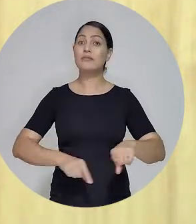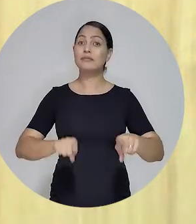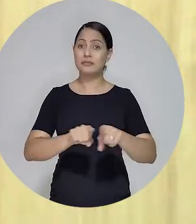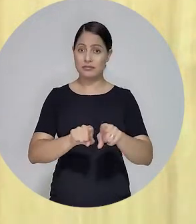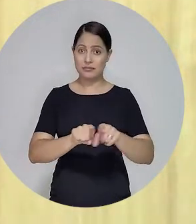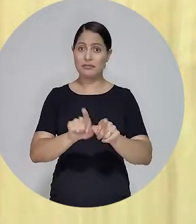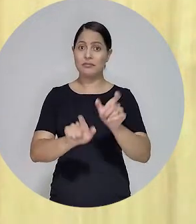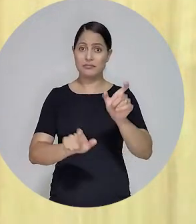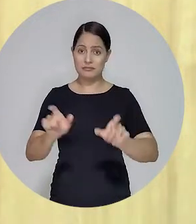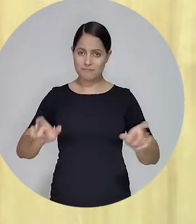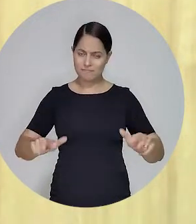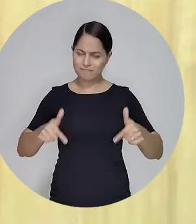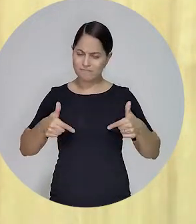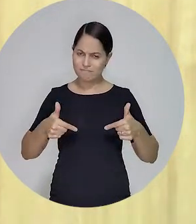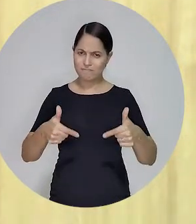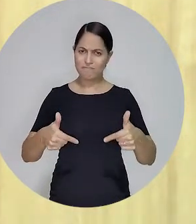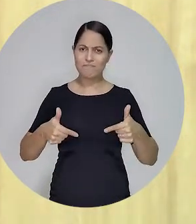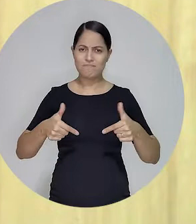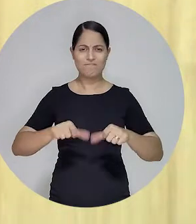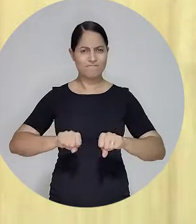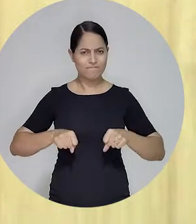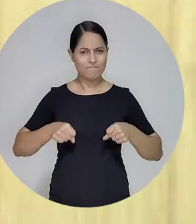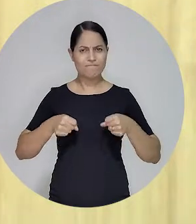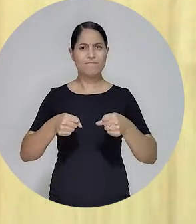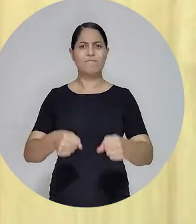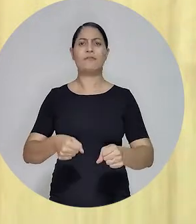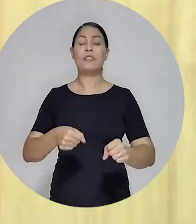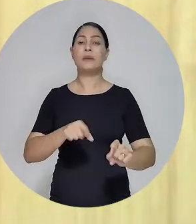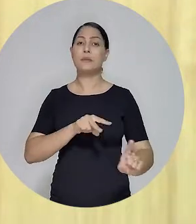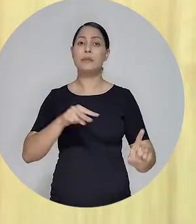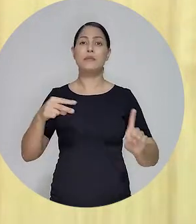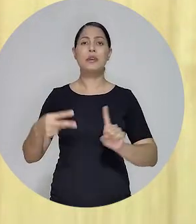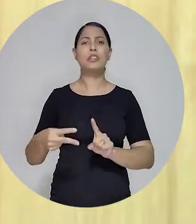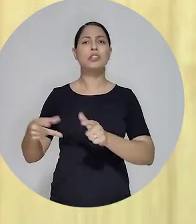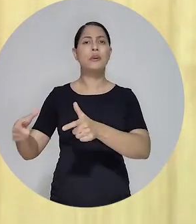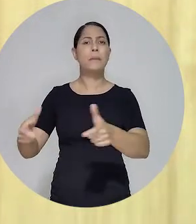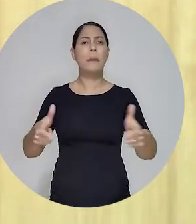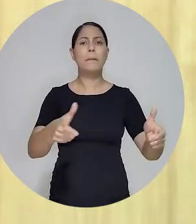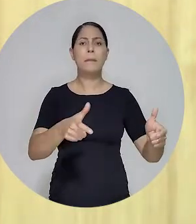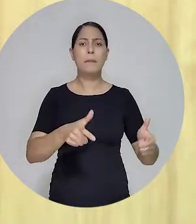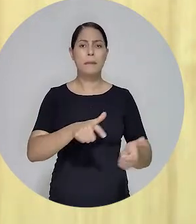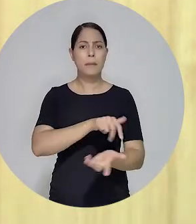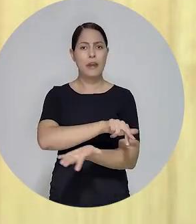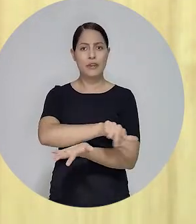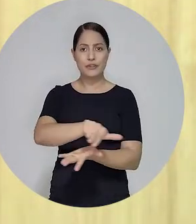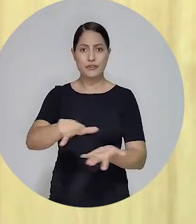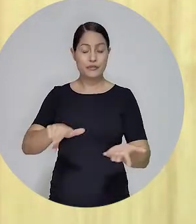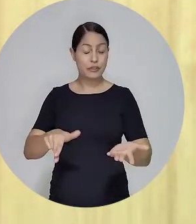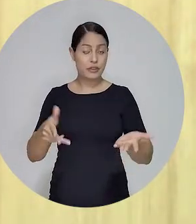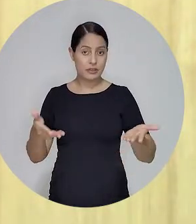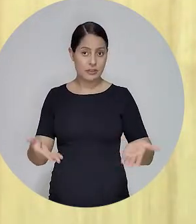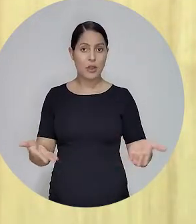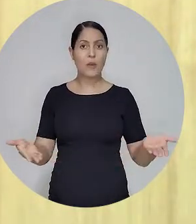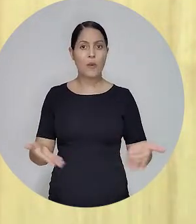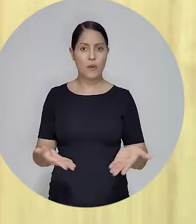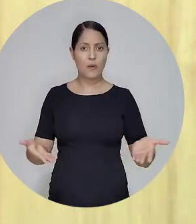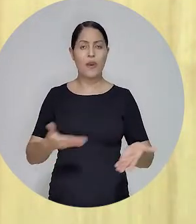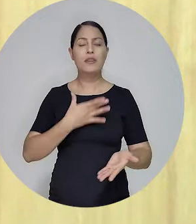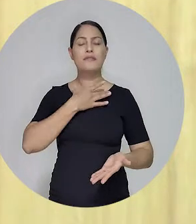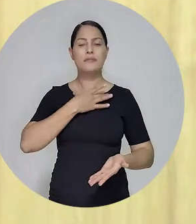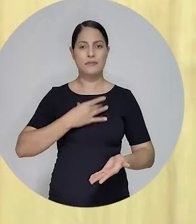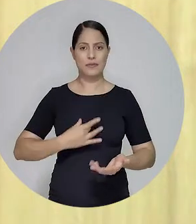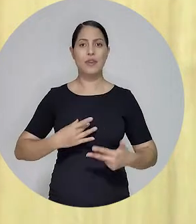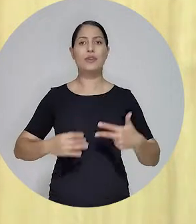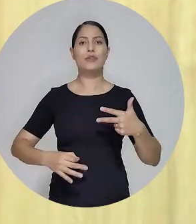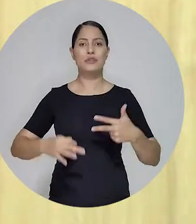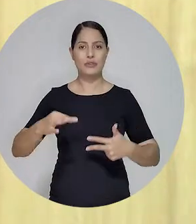e dedicação que desempenharam e vêm desempenhando seus trabalhos em suas respectivas áreas de atuação, foram indicados com a